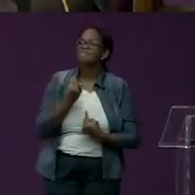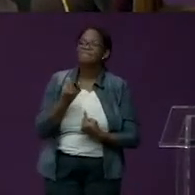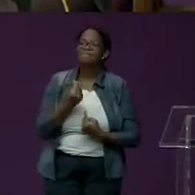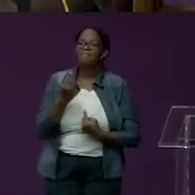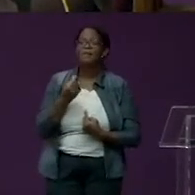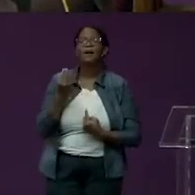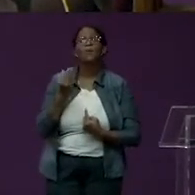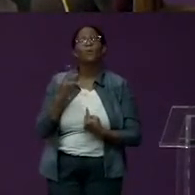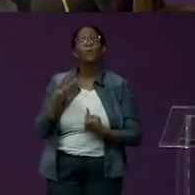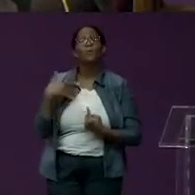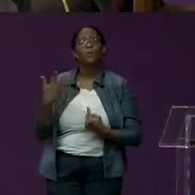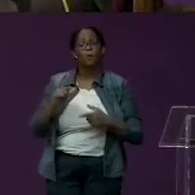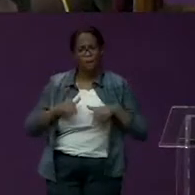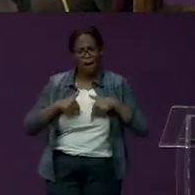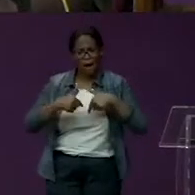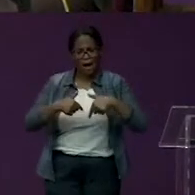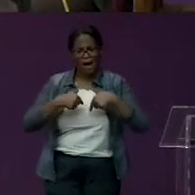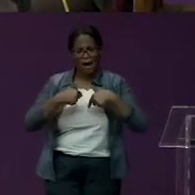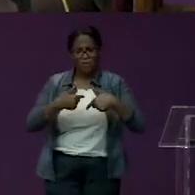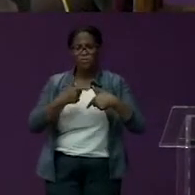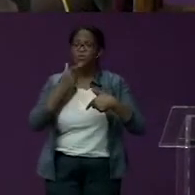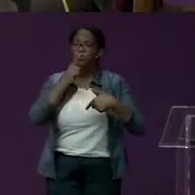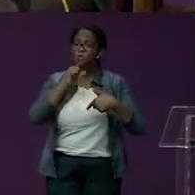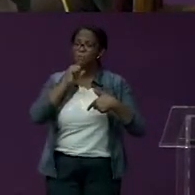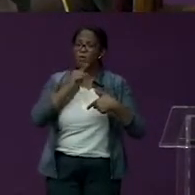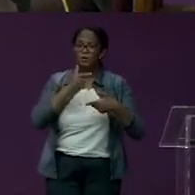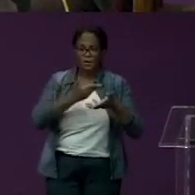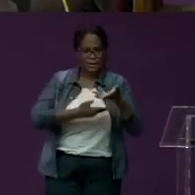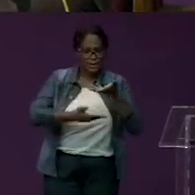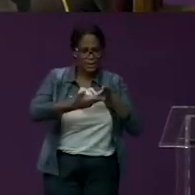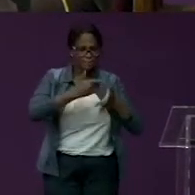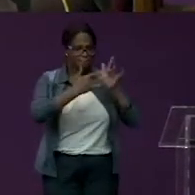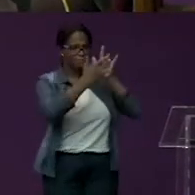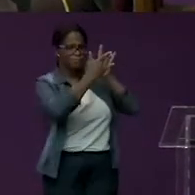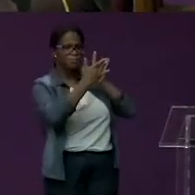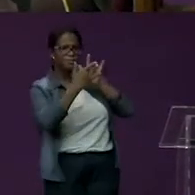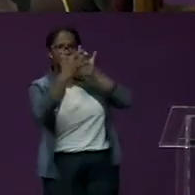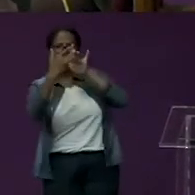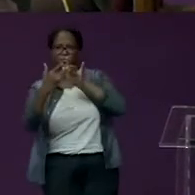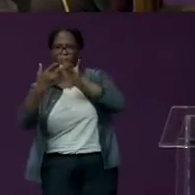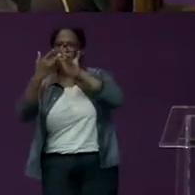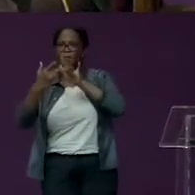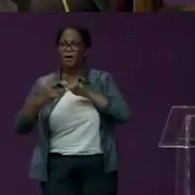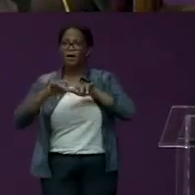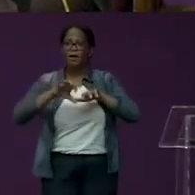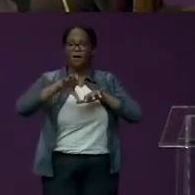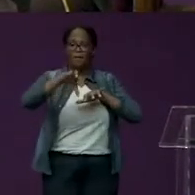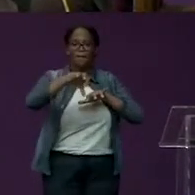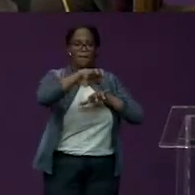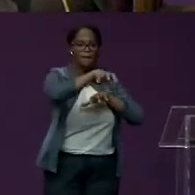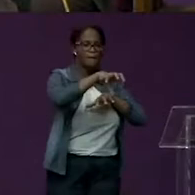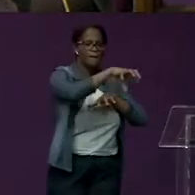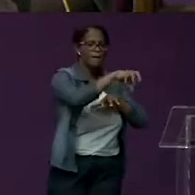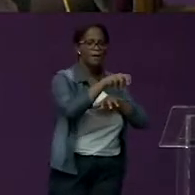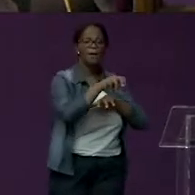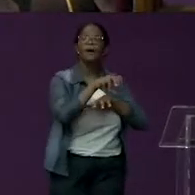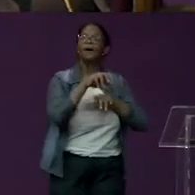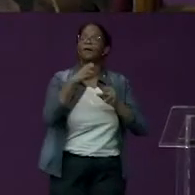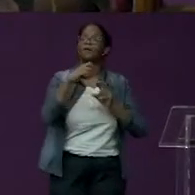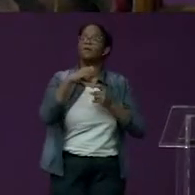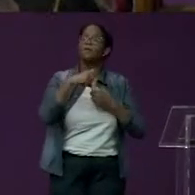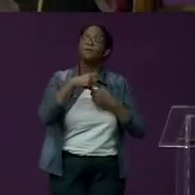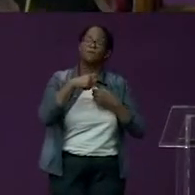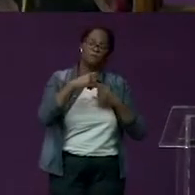Que ações a gente tem empreendido para garantir essa integração e uma sinergia entre as várias unidades, as várias instâncias que a gente tem na